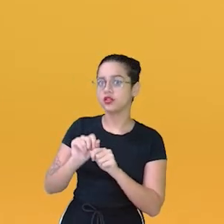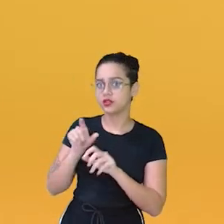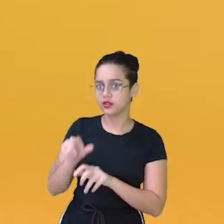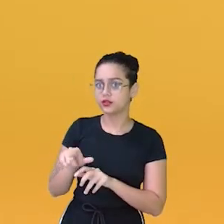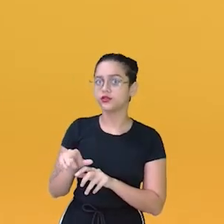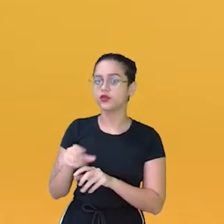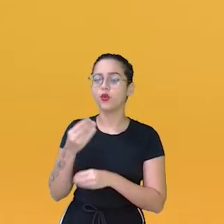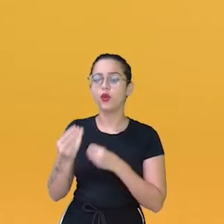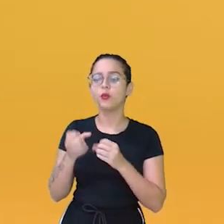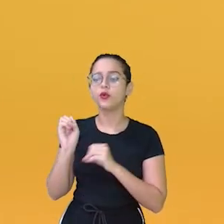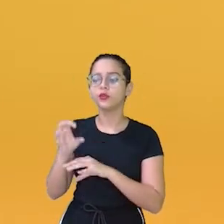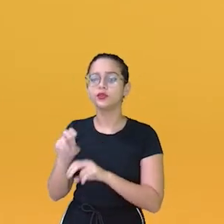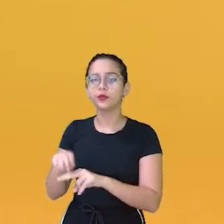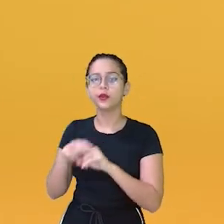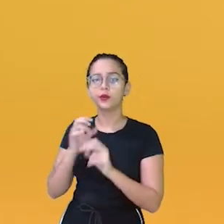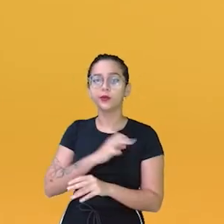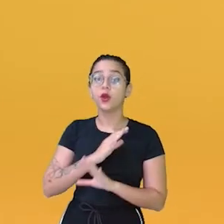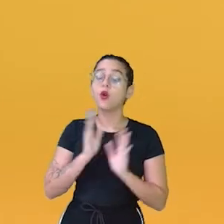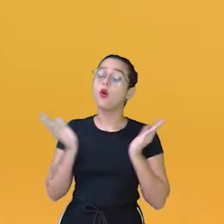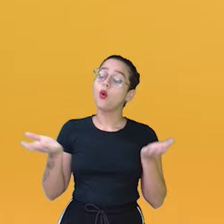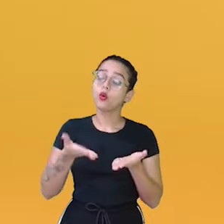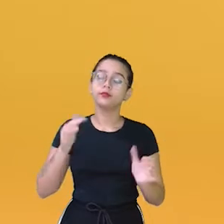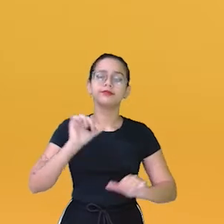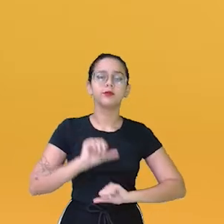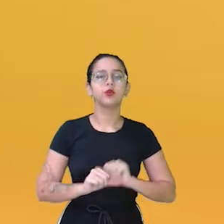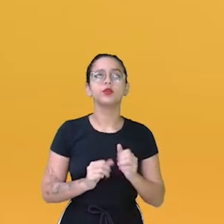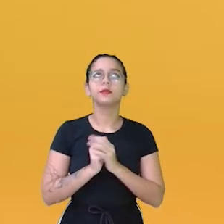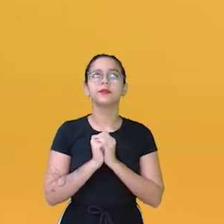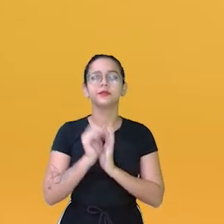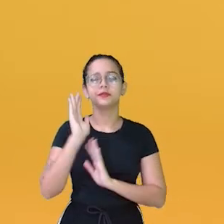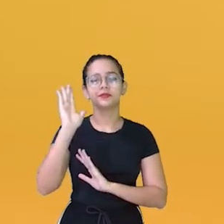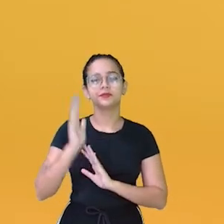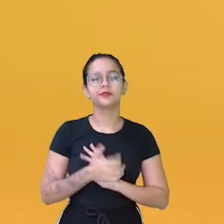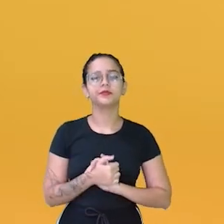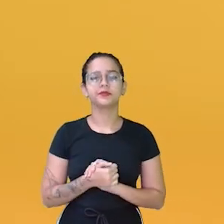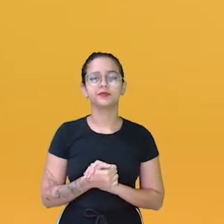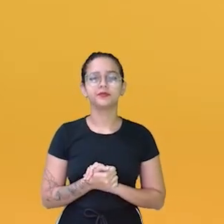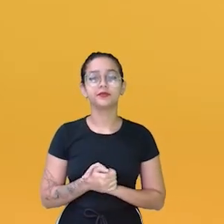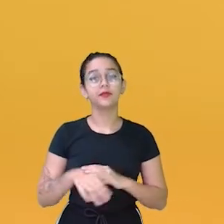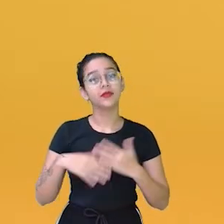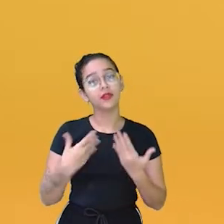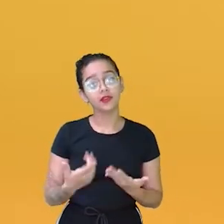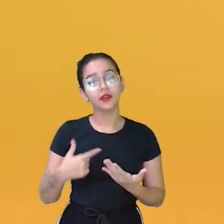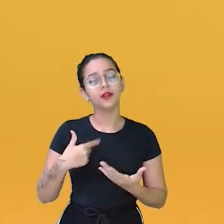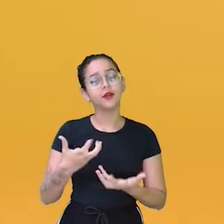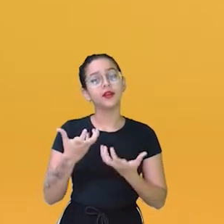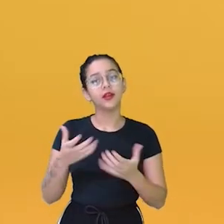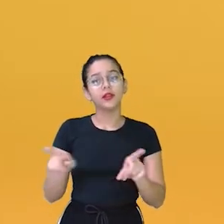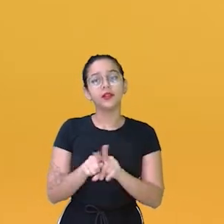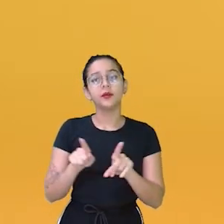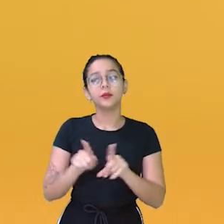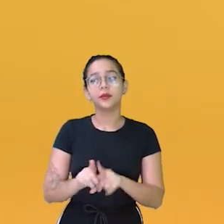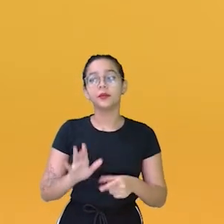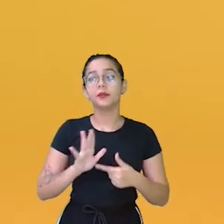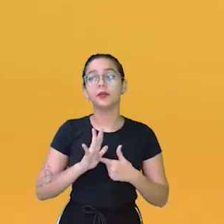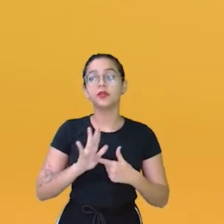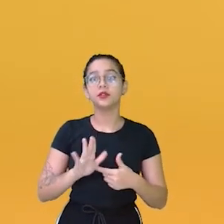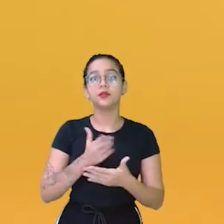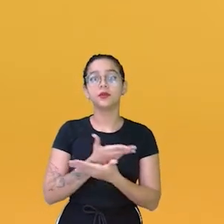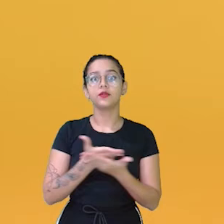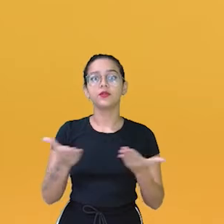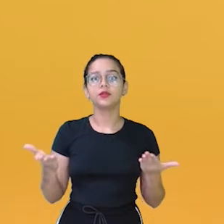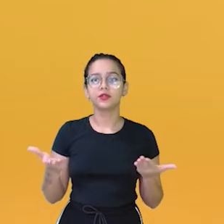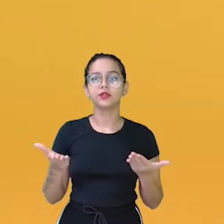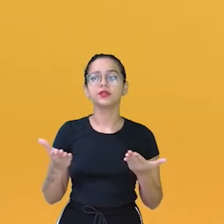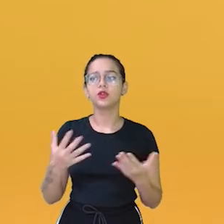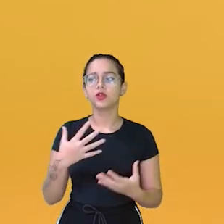medo. Hoje, graças a Deus, isso mudou, não é? Um pouco. Então, gente, eu queria também trazer para vocês